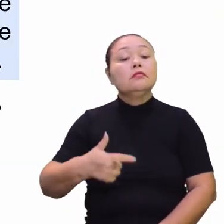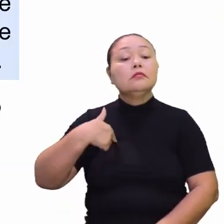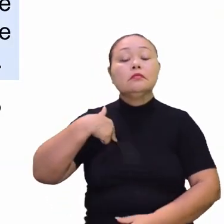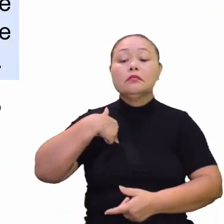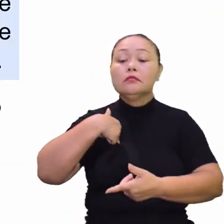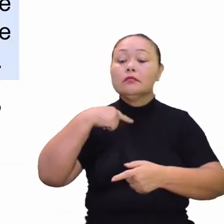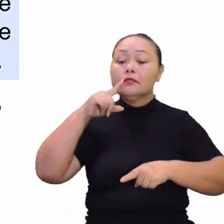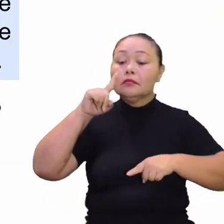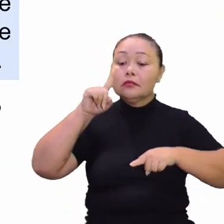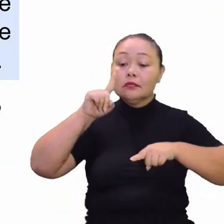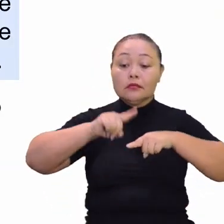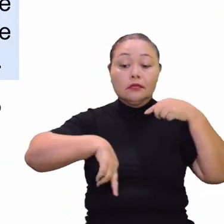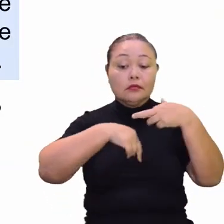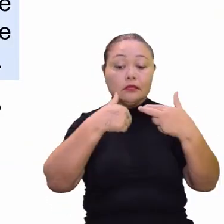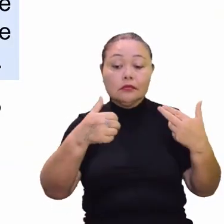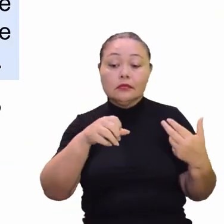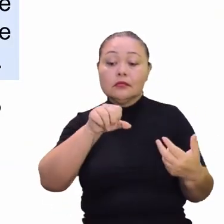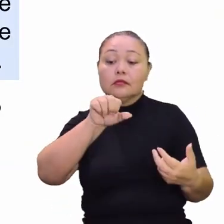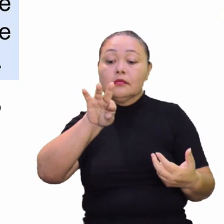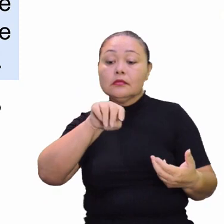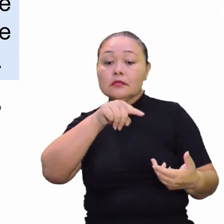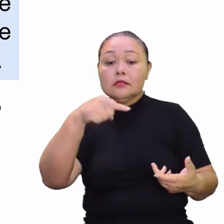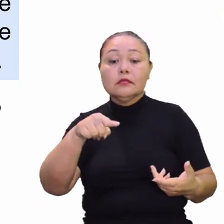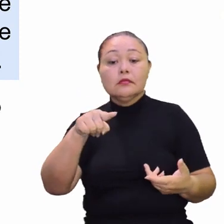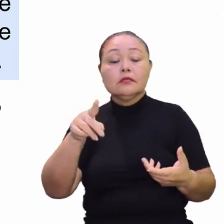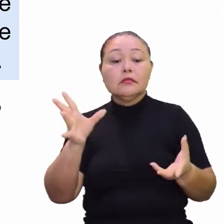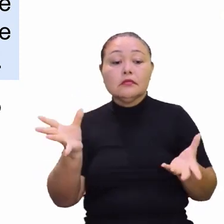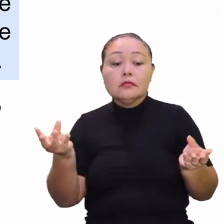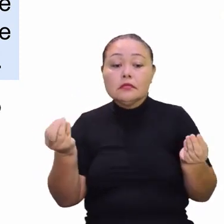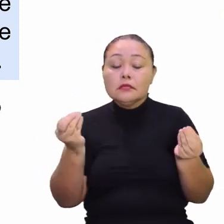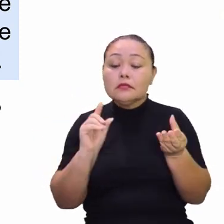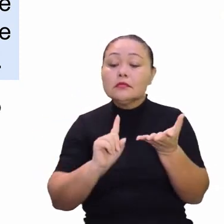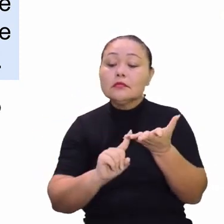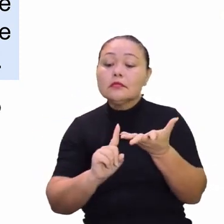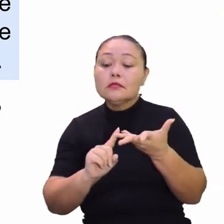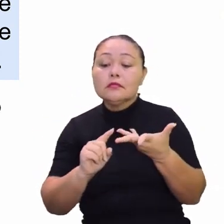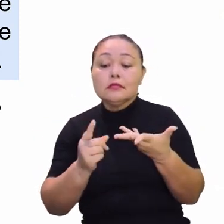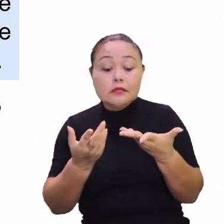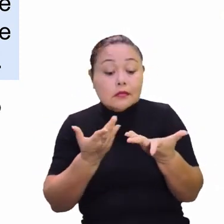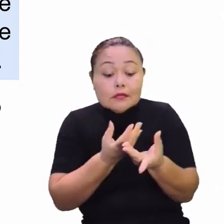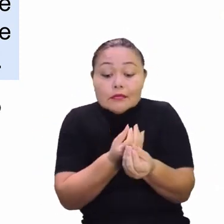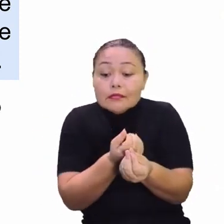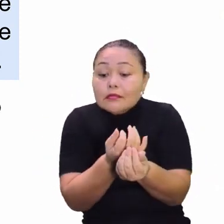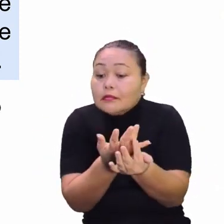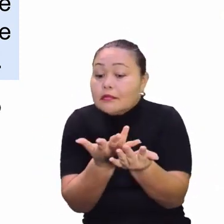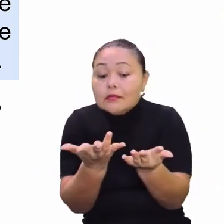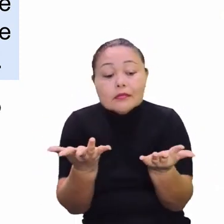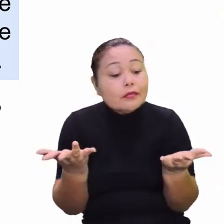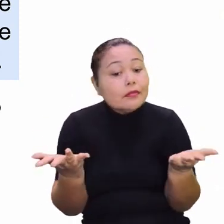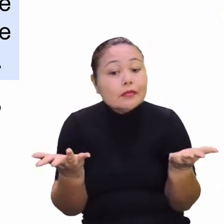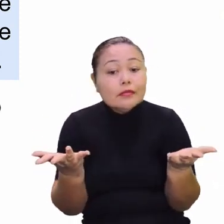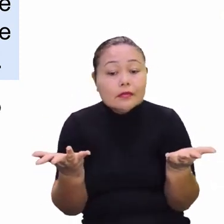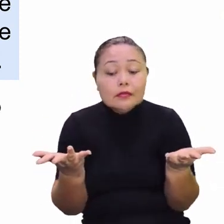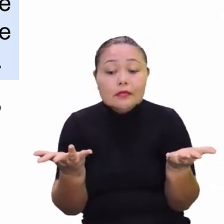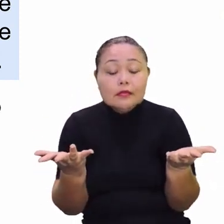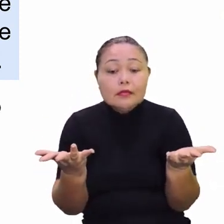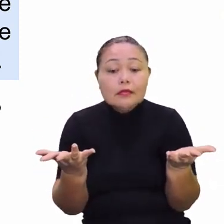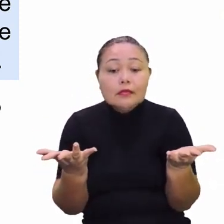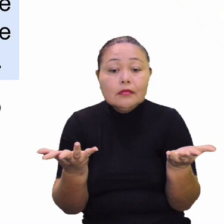As drogas do sertão, elas reúnem os diversos tipos de especiarias,